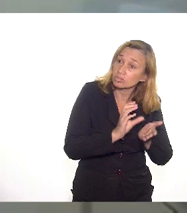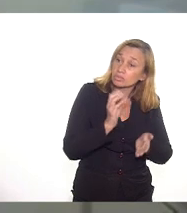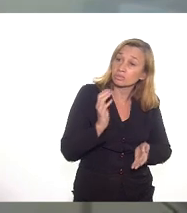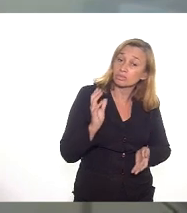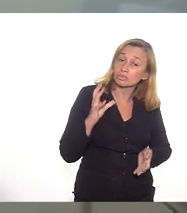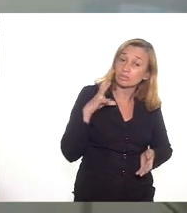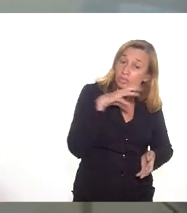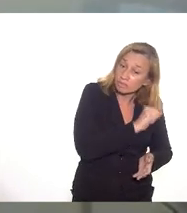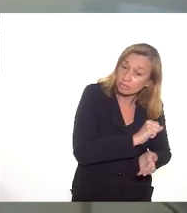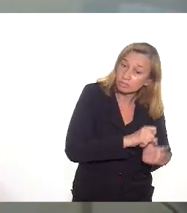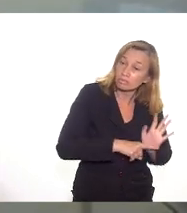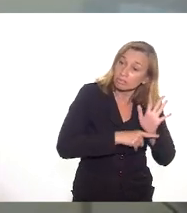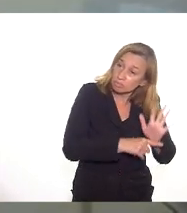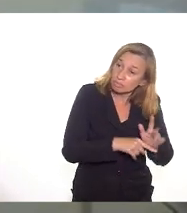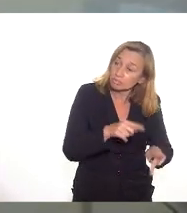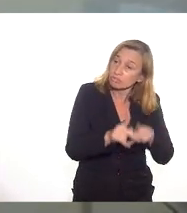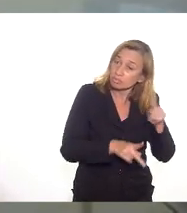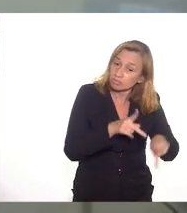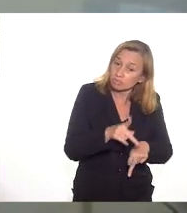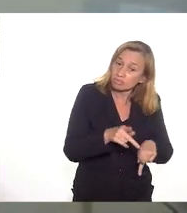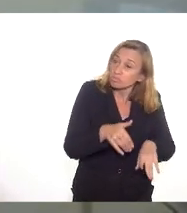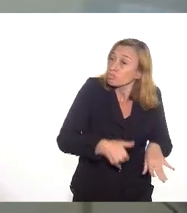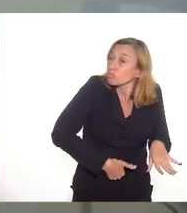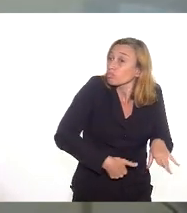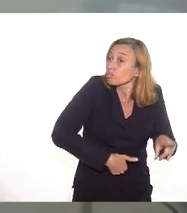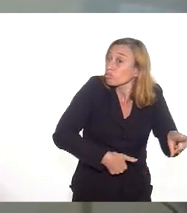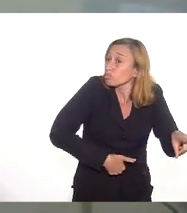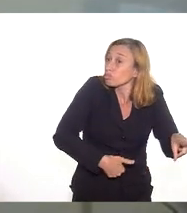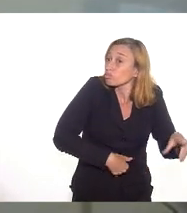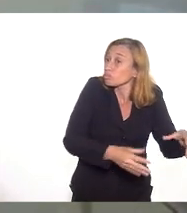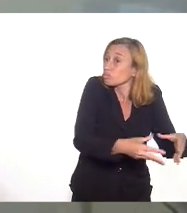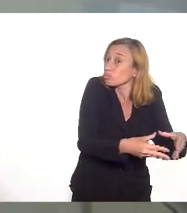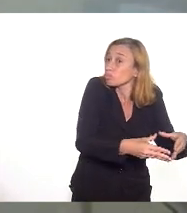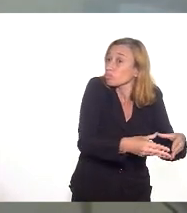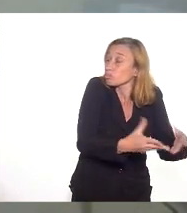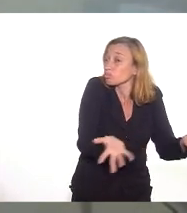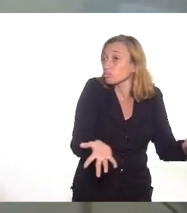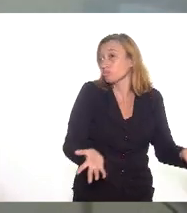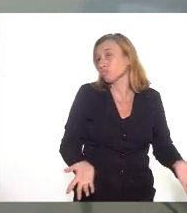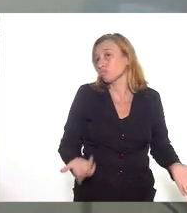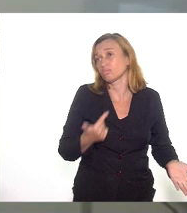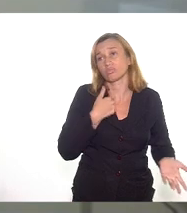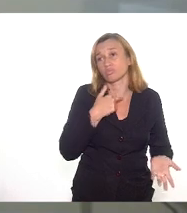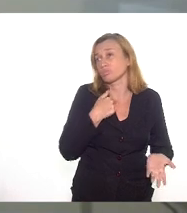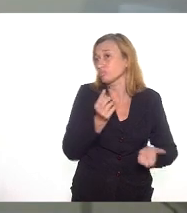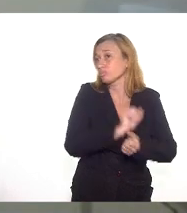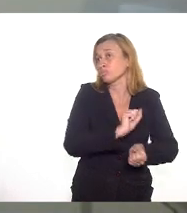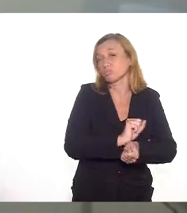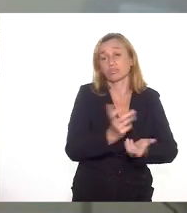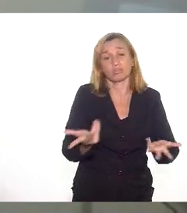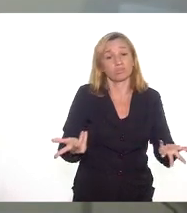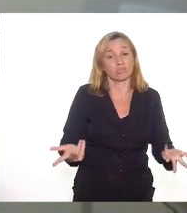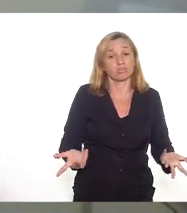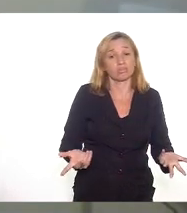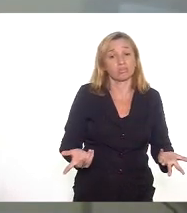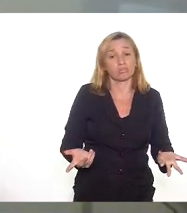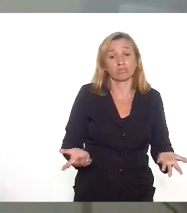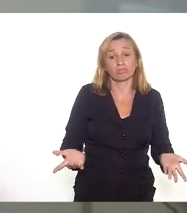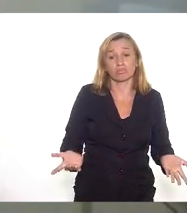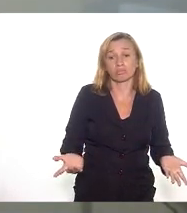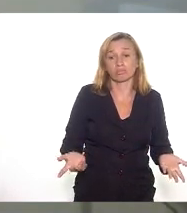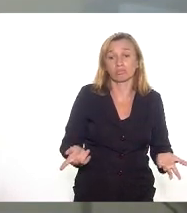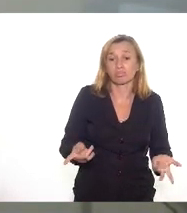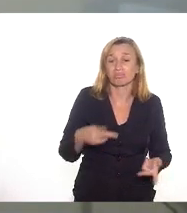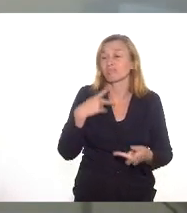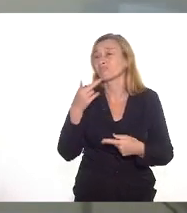hoje. As pessoas não podem mais esperar. Não adianta ficar justificando